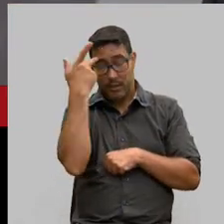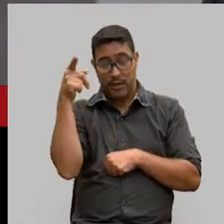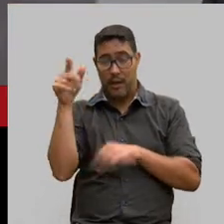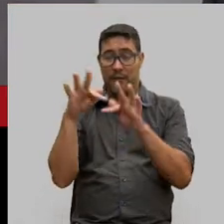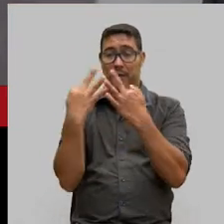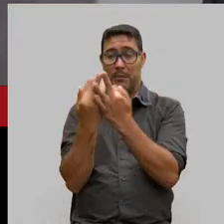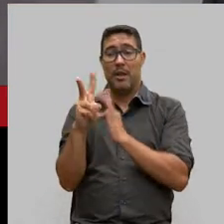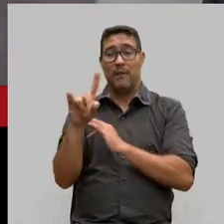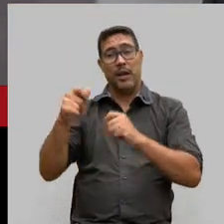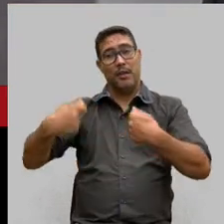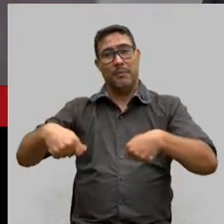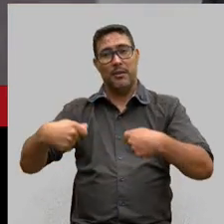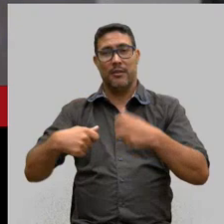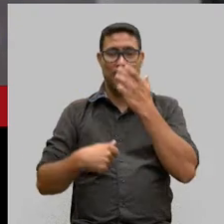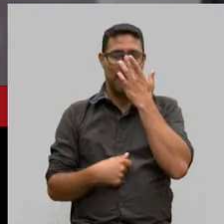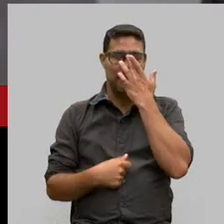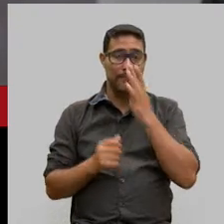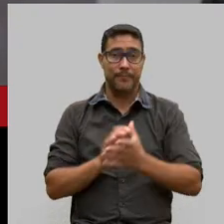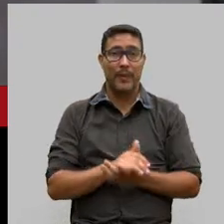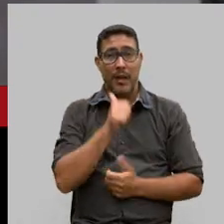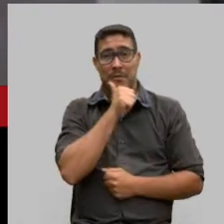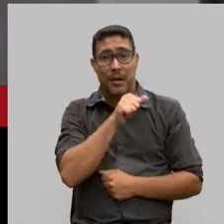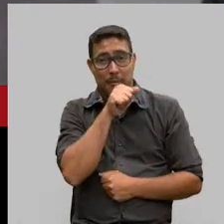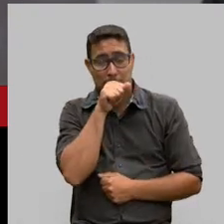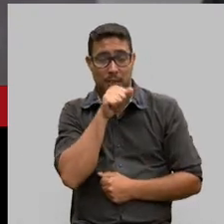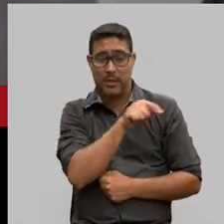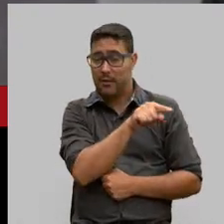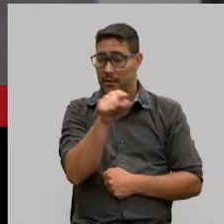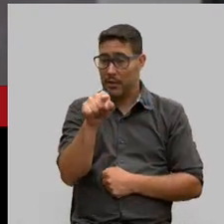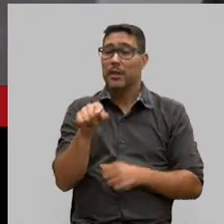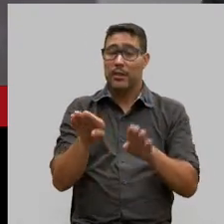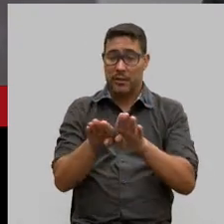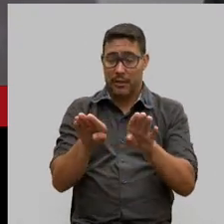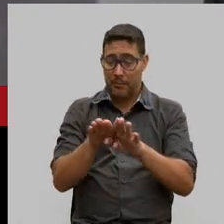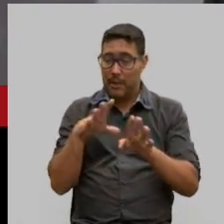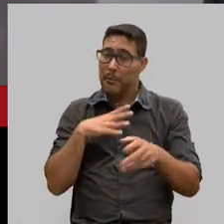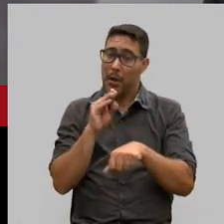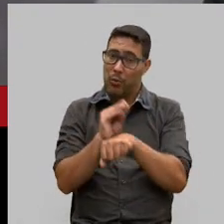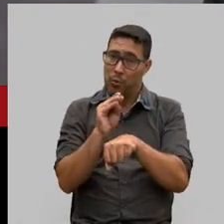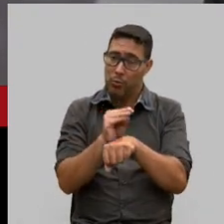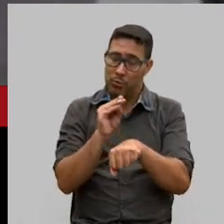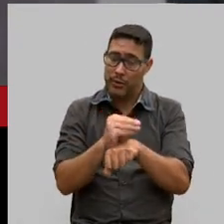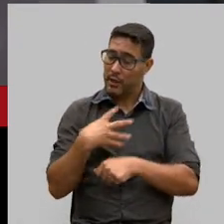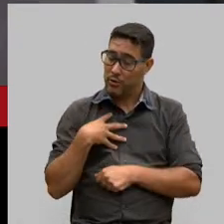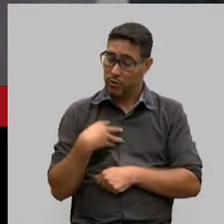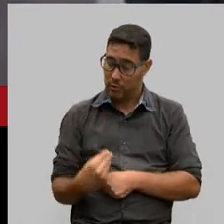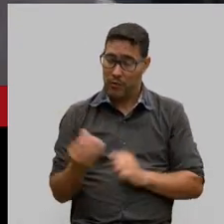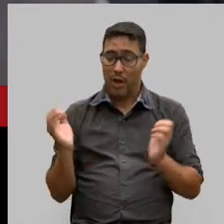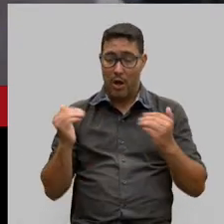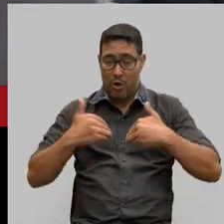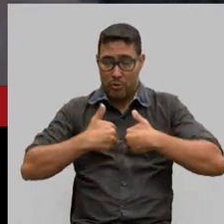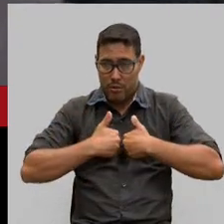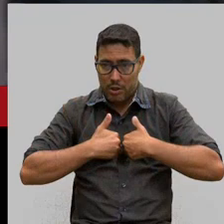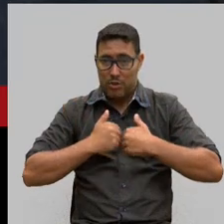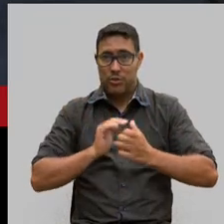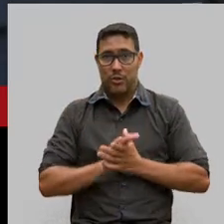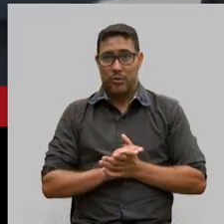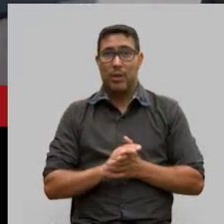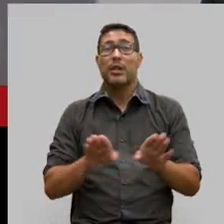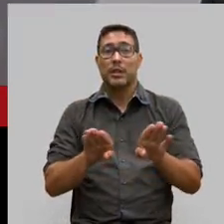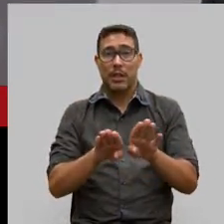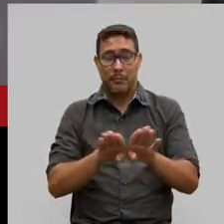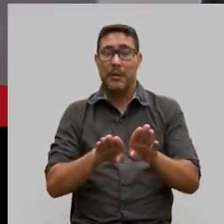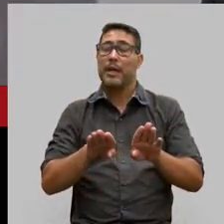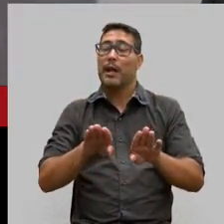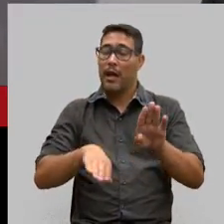as mães as mulheres que para cuidar das suas crianças autistas via de rega precisam abandonar